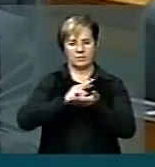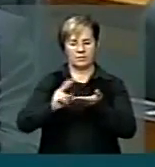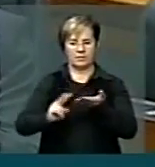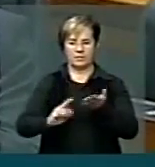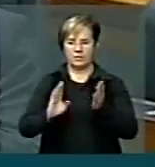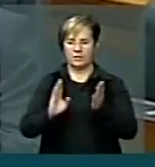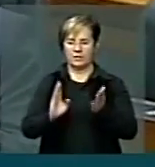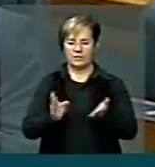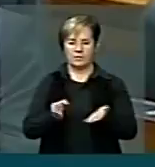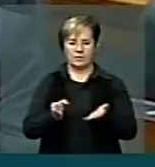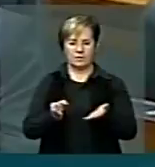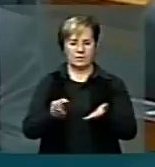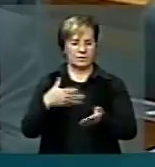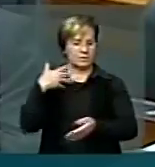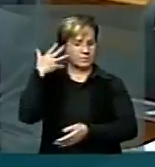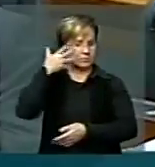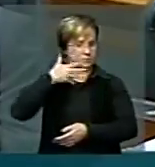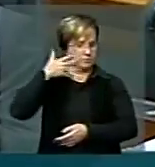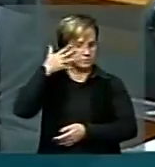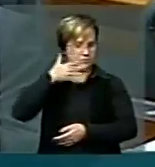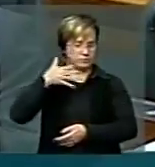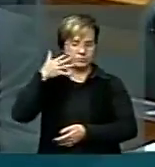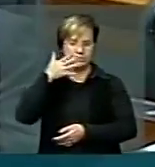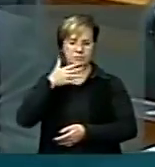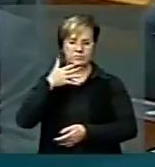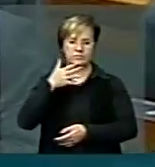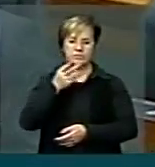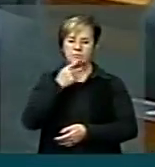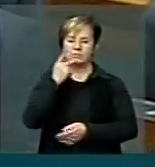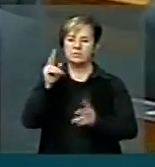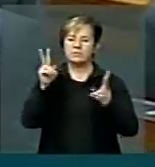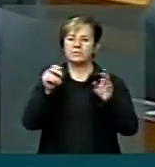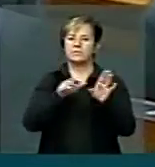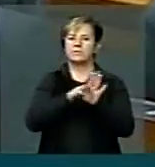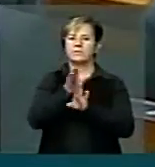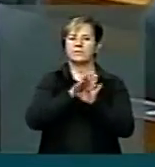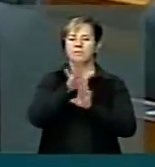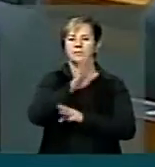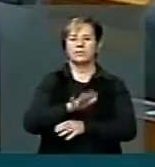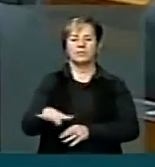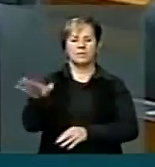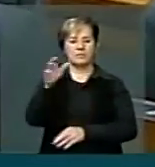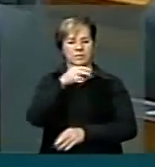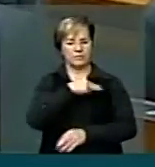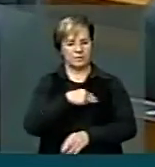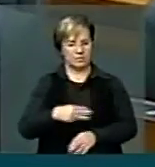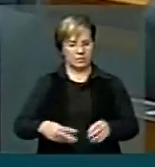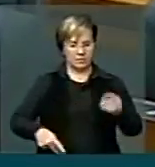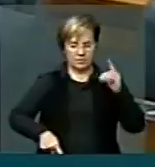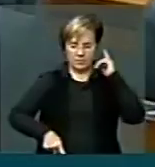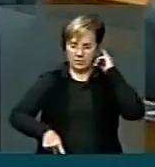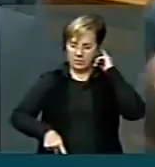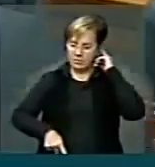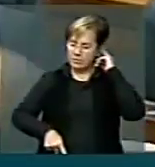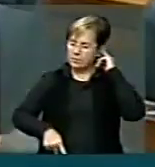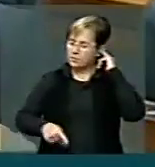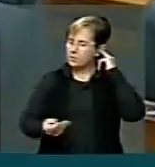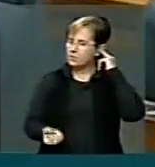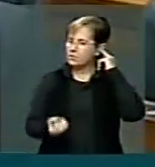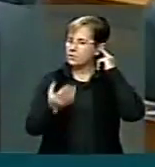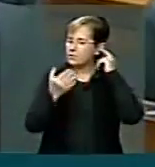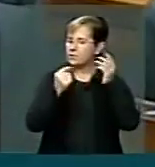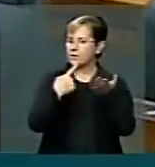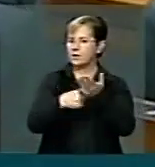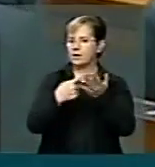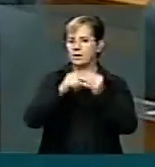esse discurso que fala do Conselho Nacional do Ministério Público, que implantou uma campanha pela paz